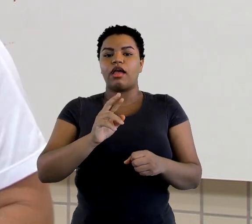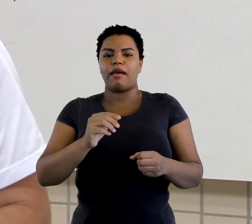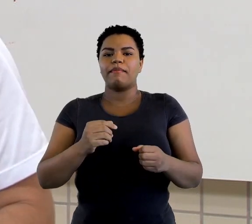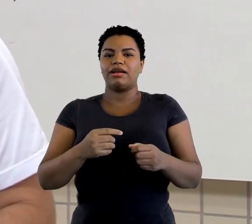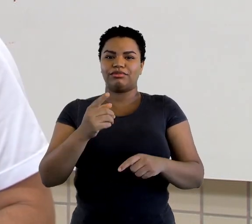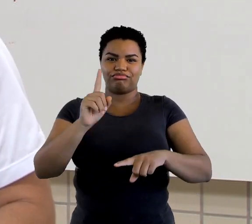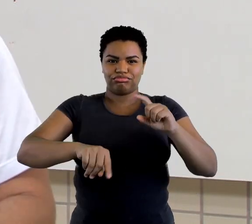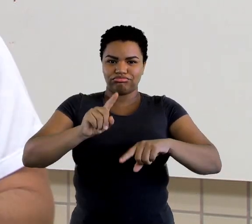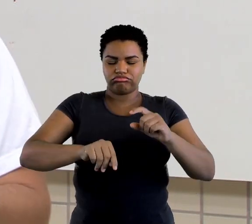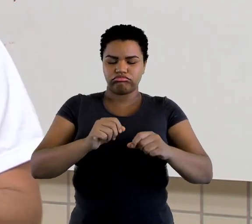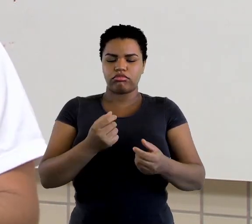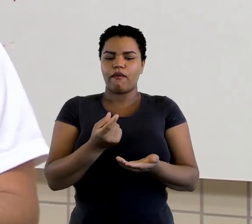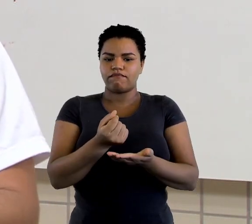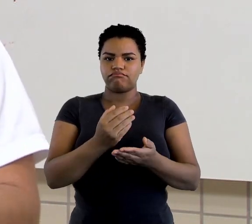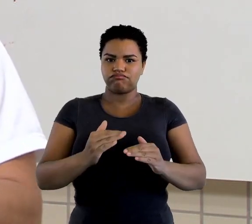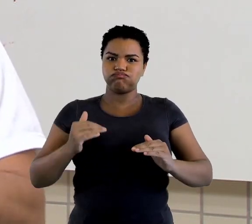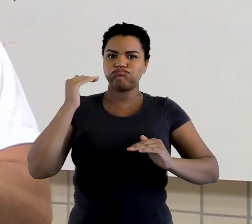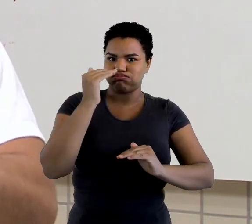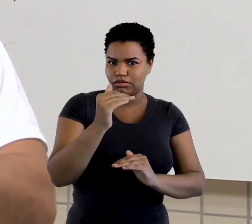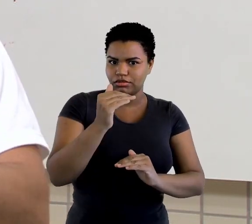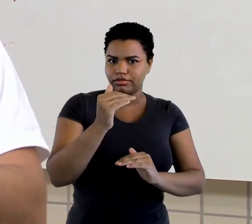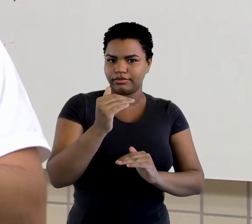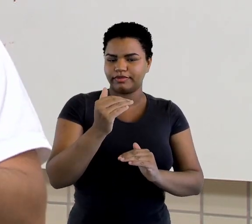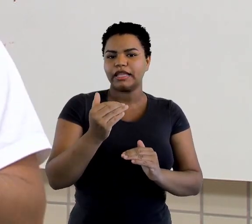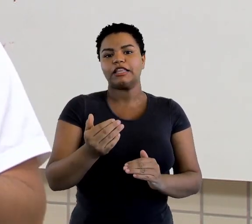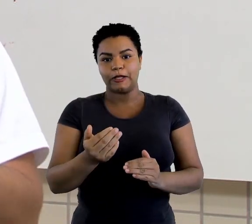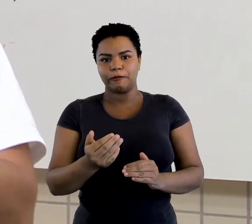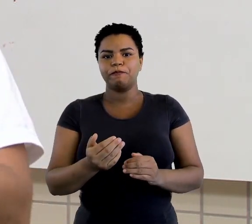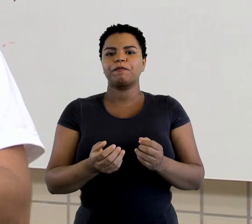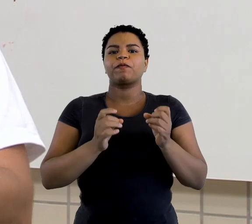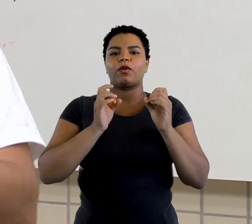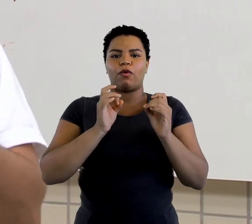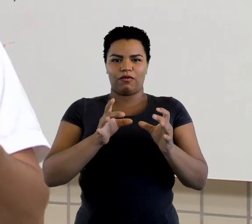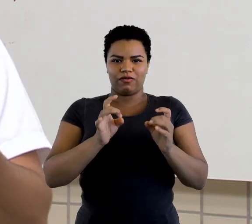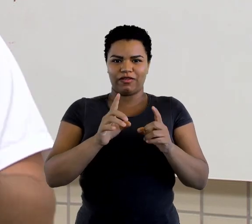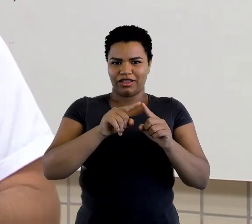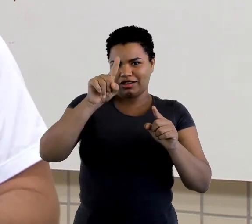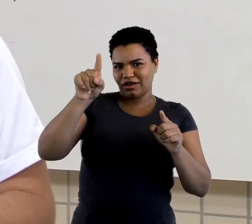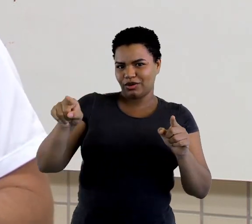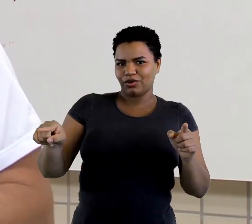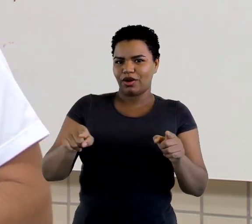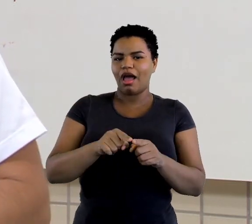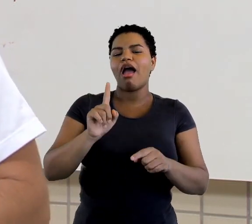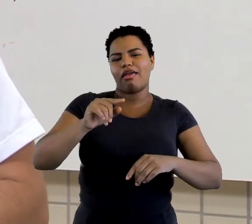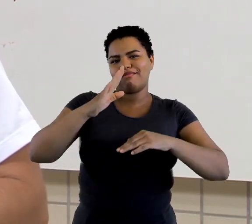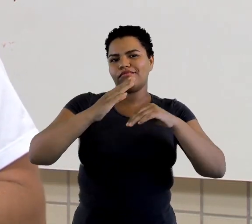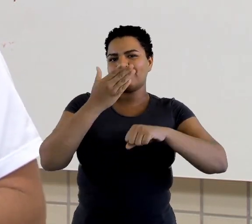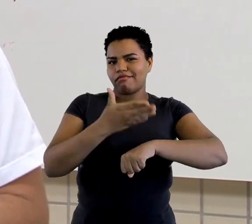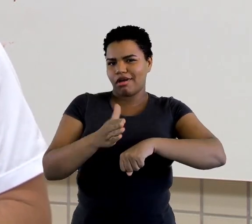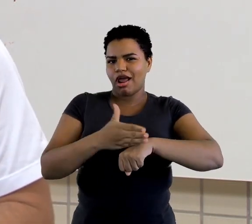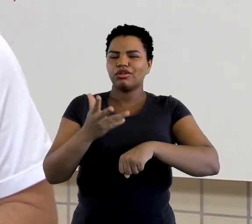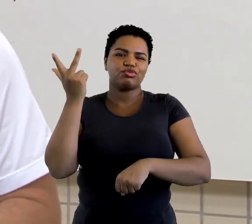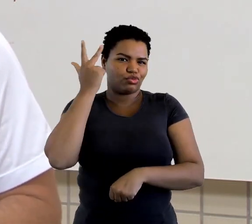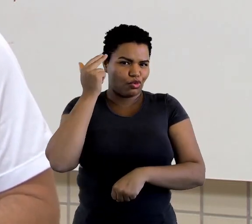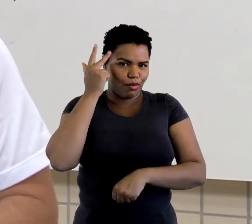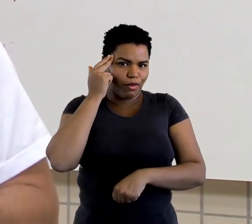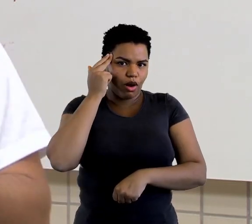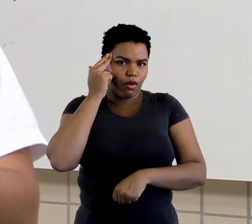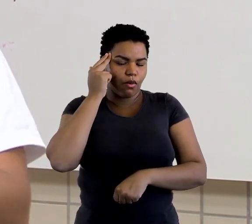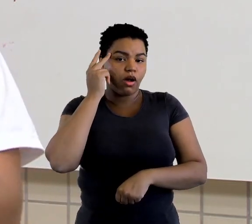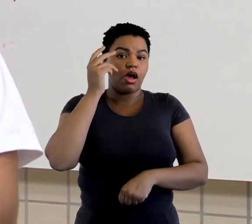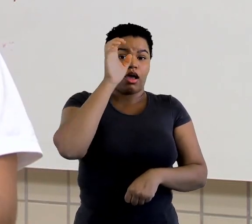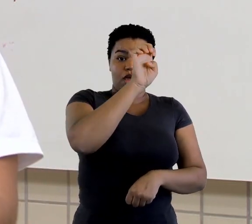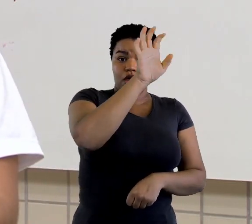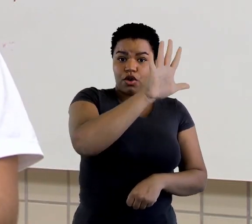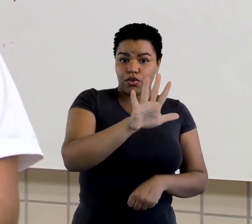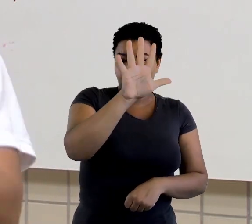comércio triangular foi uma prática muito comum entre Europa, a coroa inglesa,